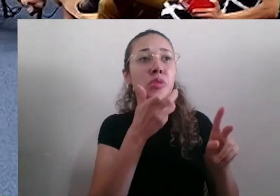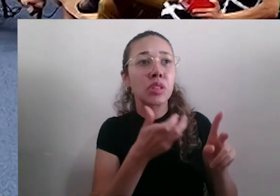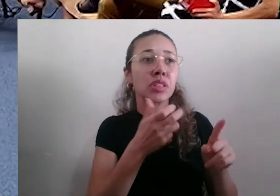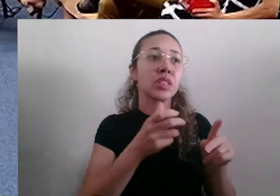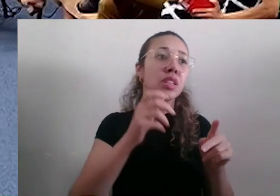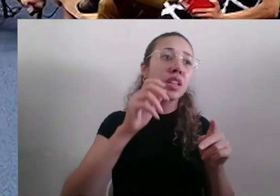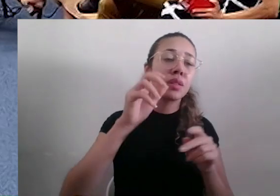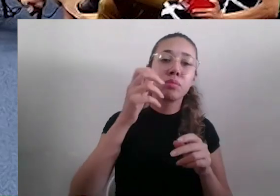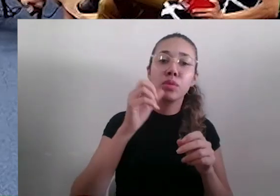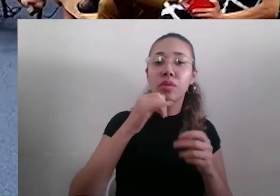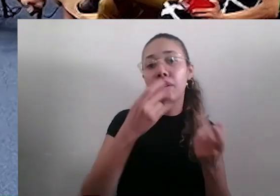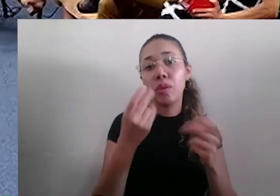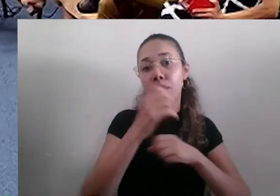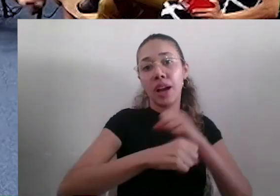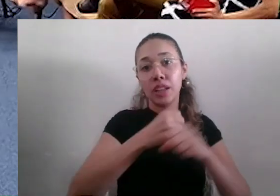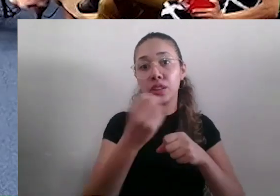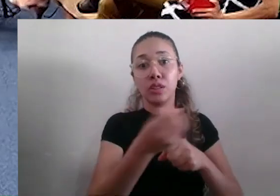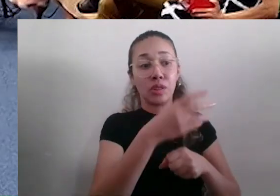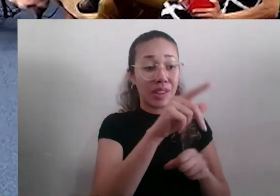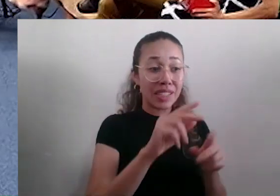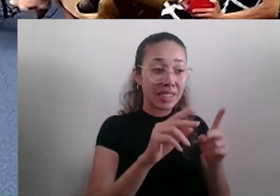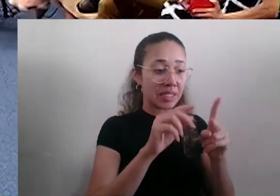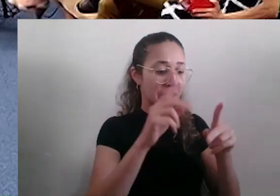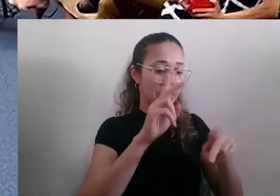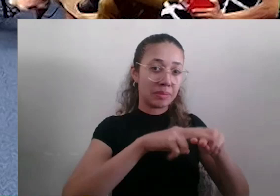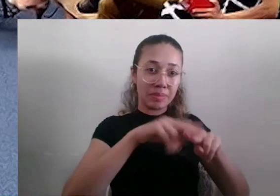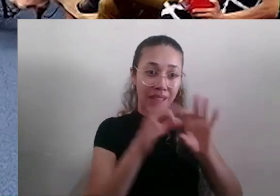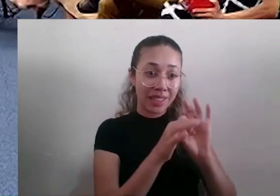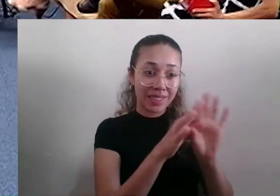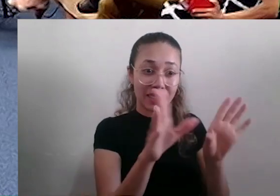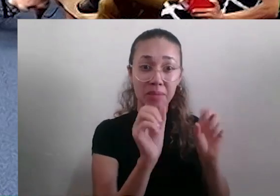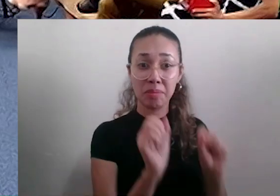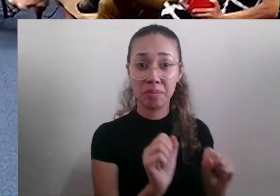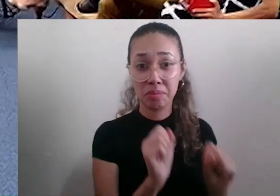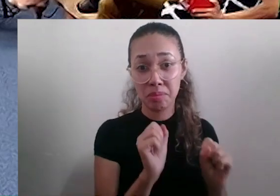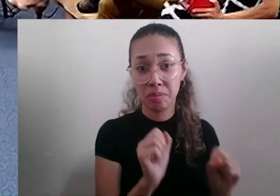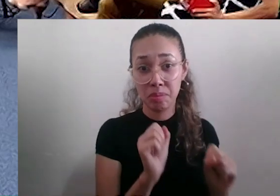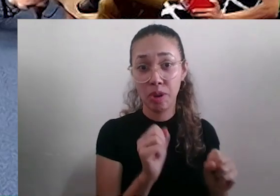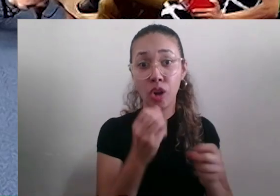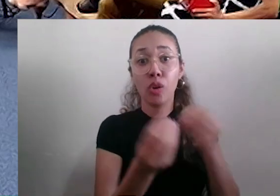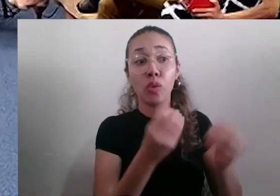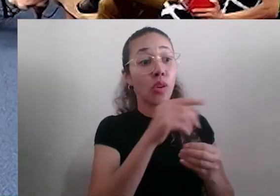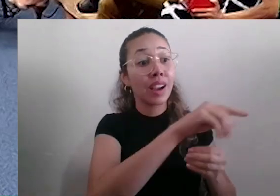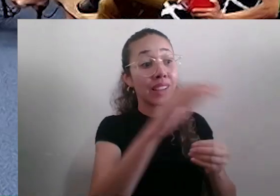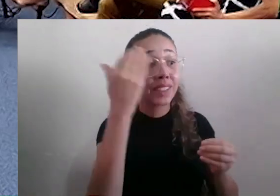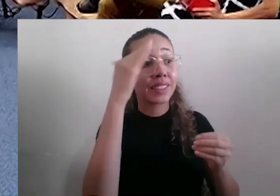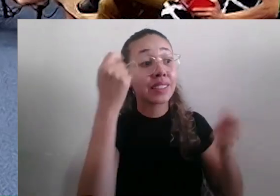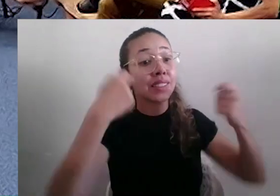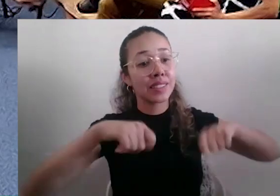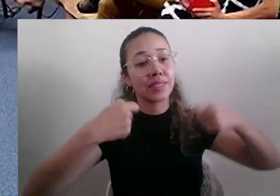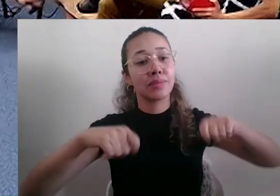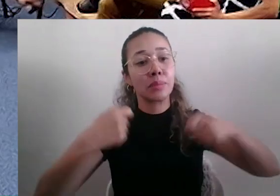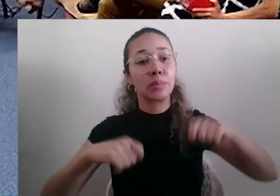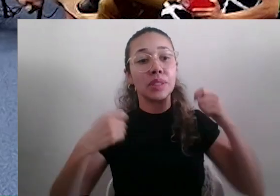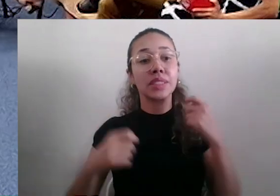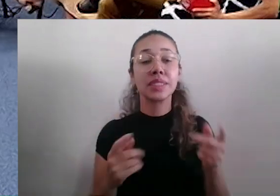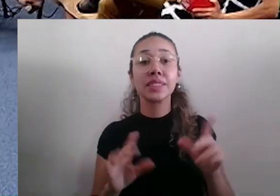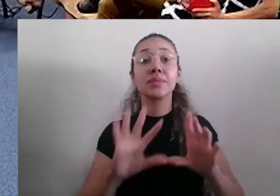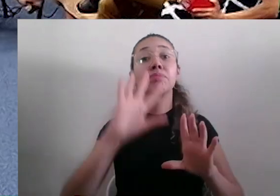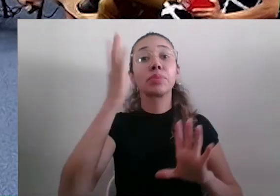que passou já eu acho que passou já né Eu acho que agora não vai ter enfim mas é uma dessas questões jurídicas